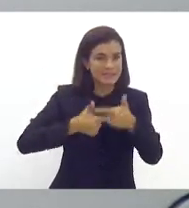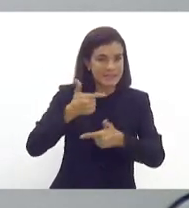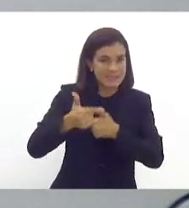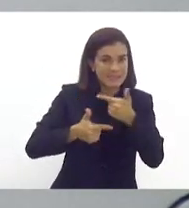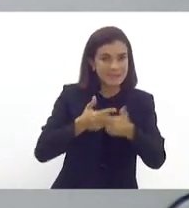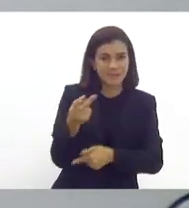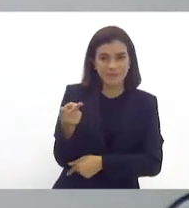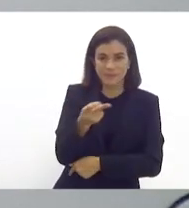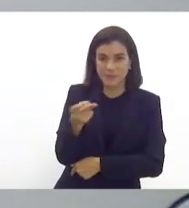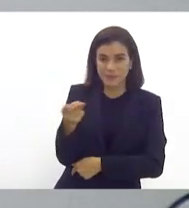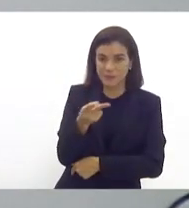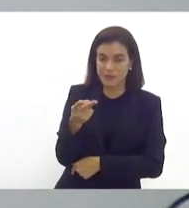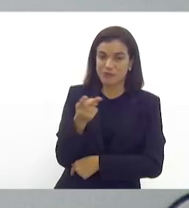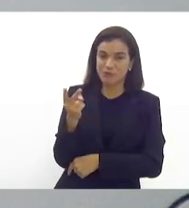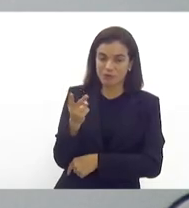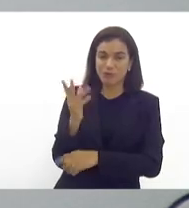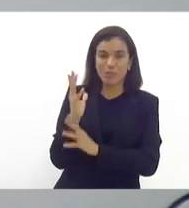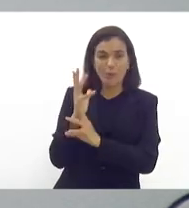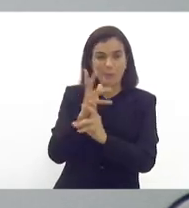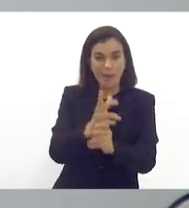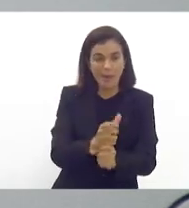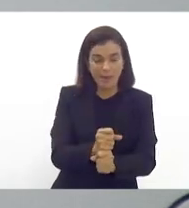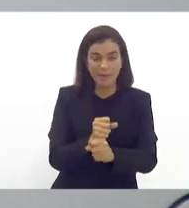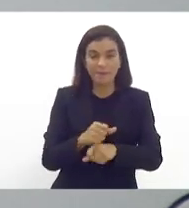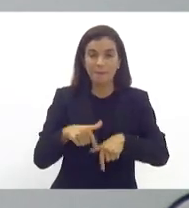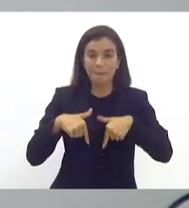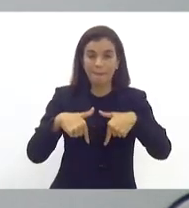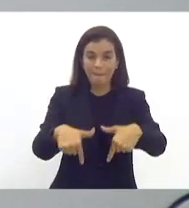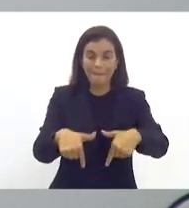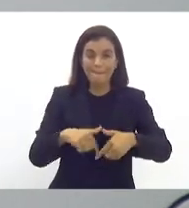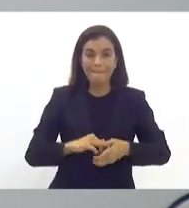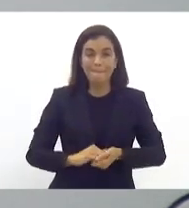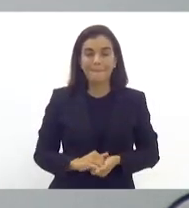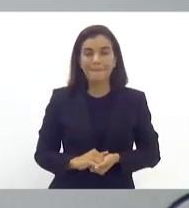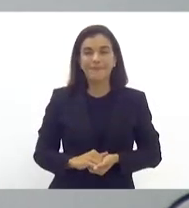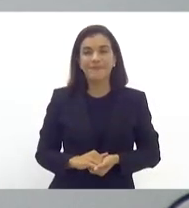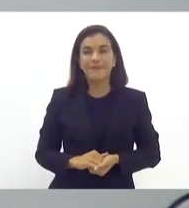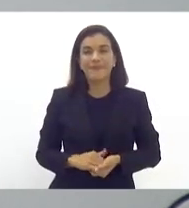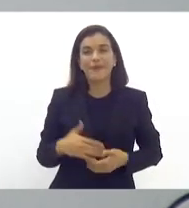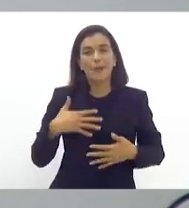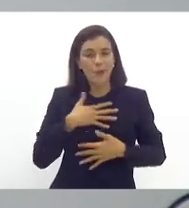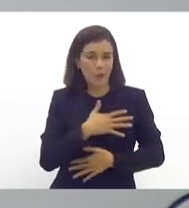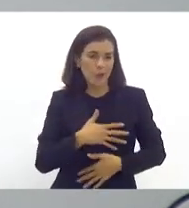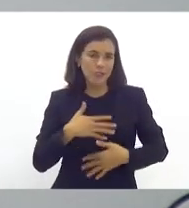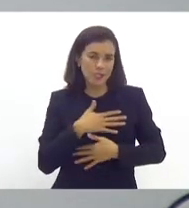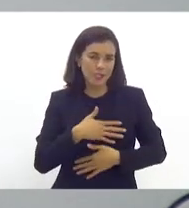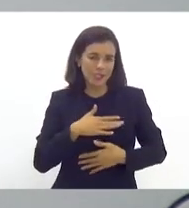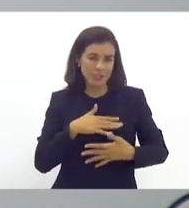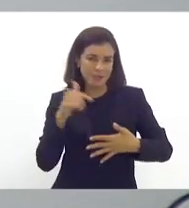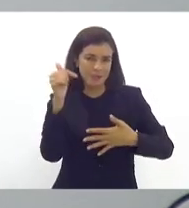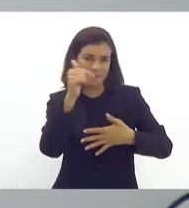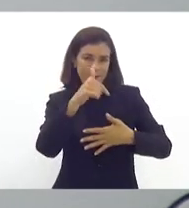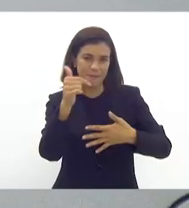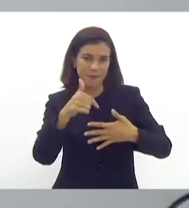vêm desempenhando E com isso eu gostaria de fazer alguns apontamentos